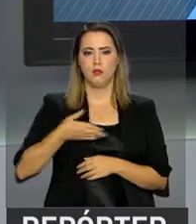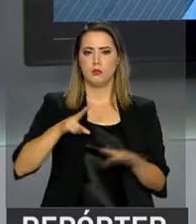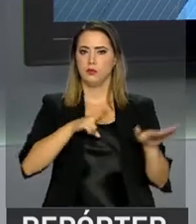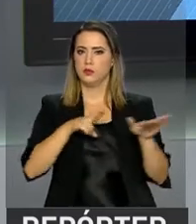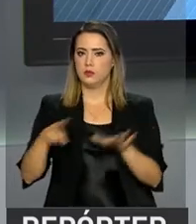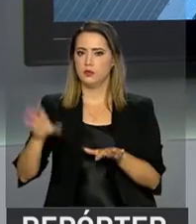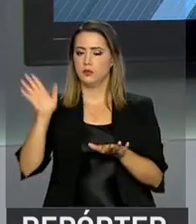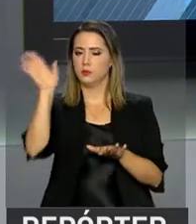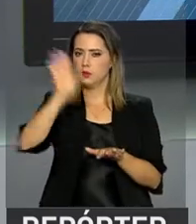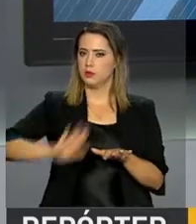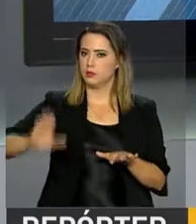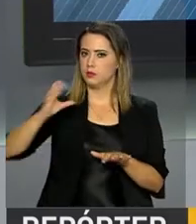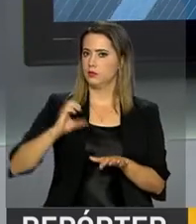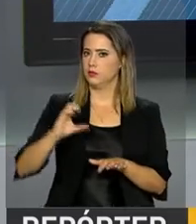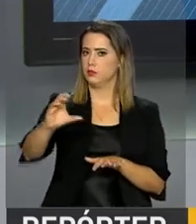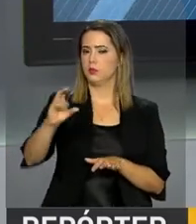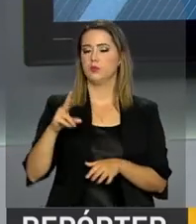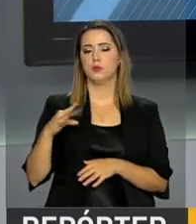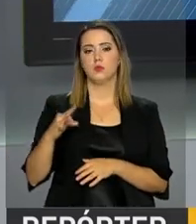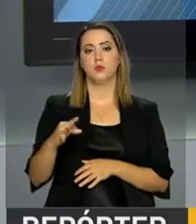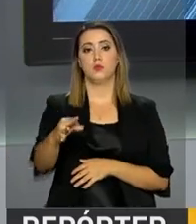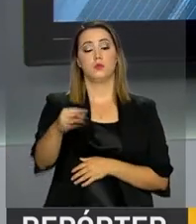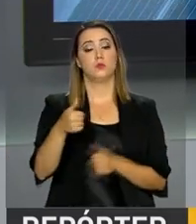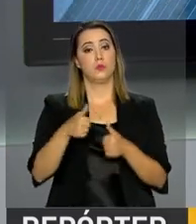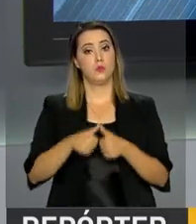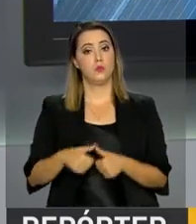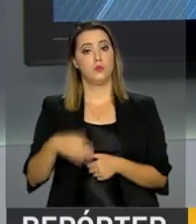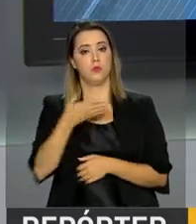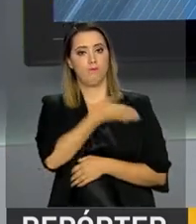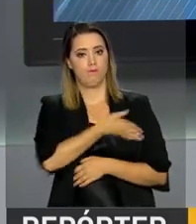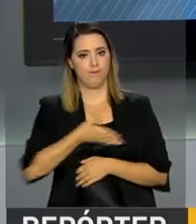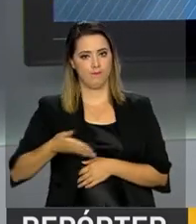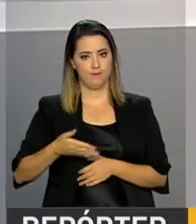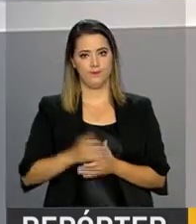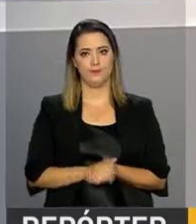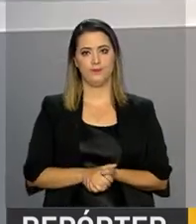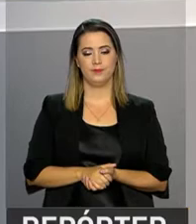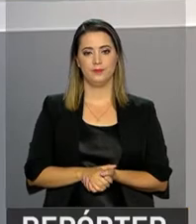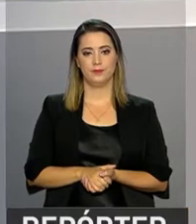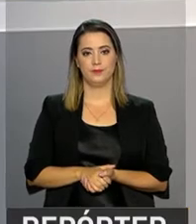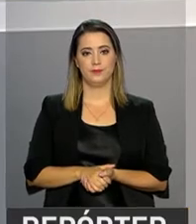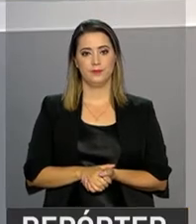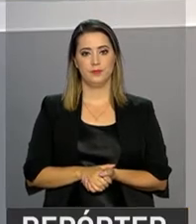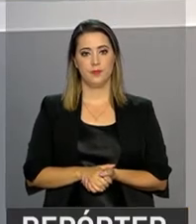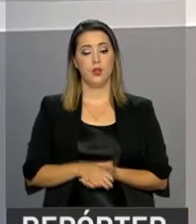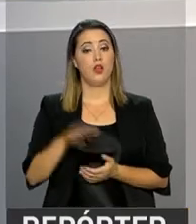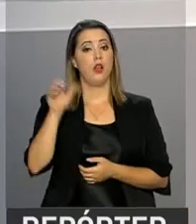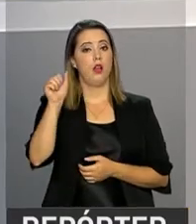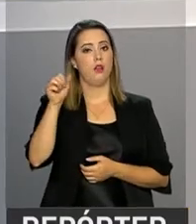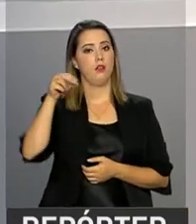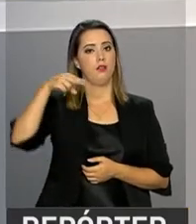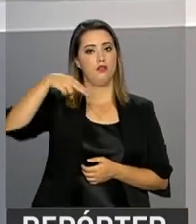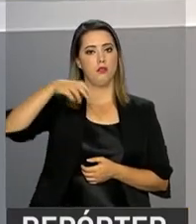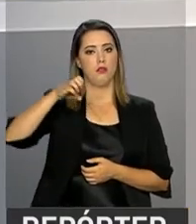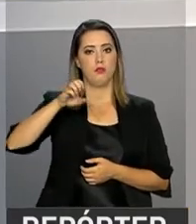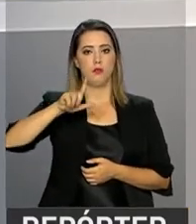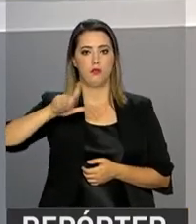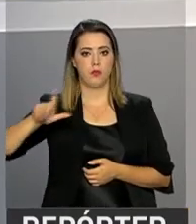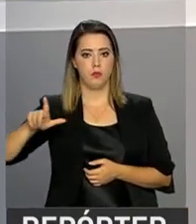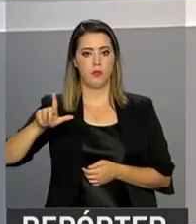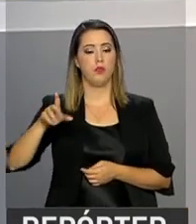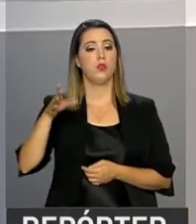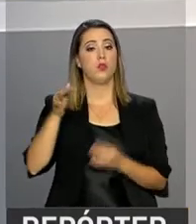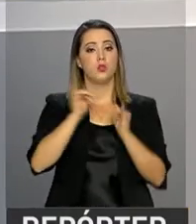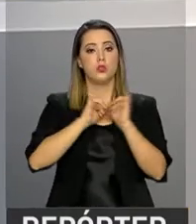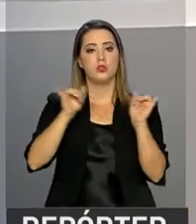e tecnologia está disponível na página do evento na internet a agência nacional de energia elétrica annel